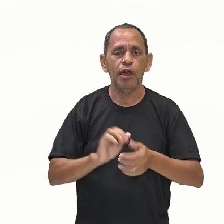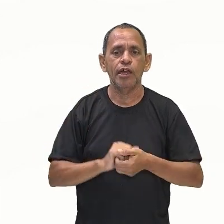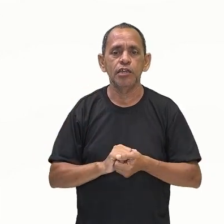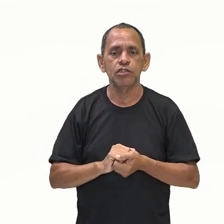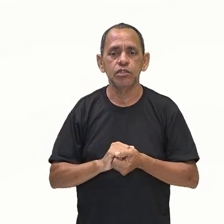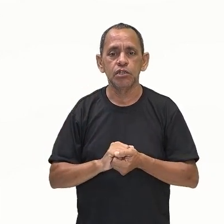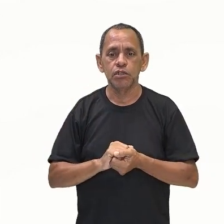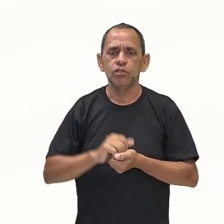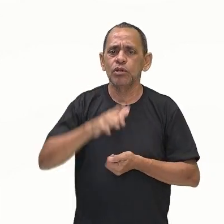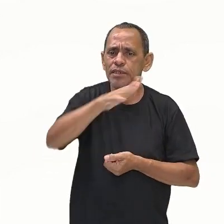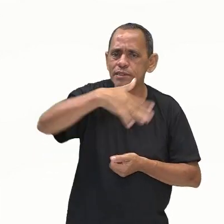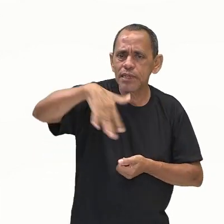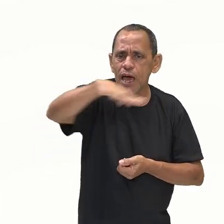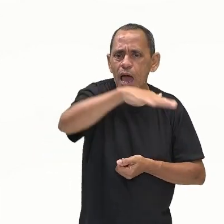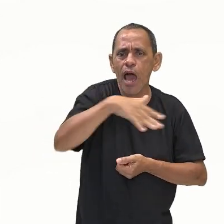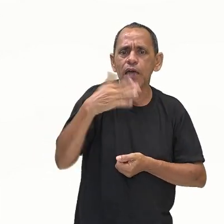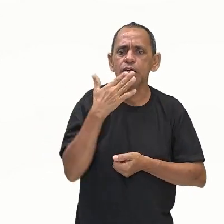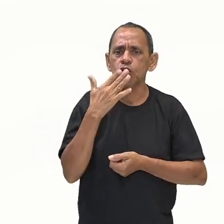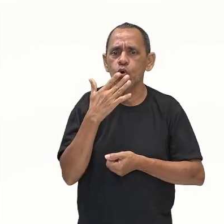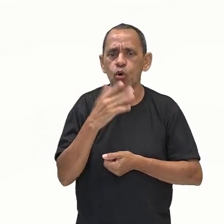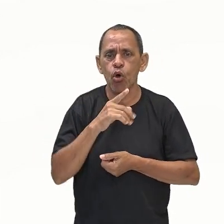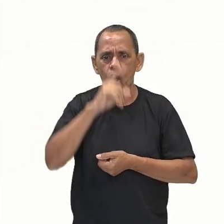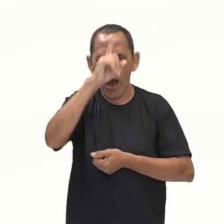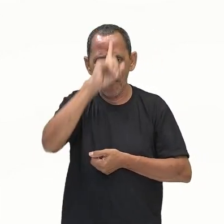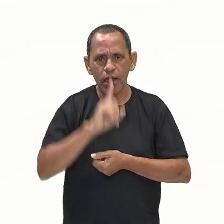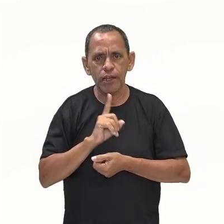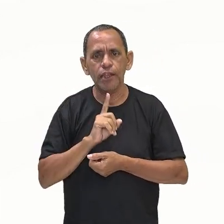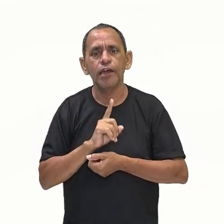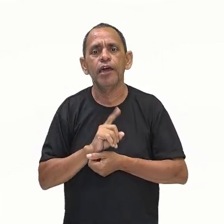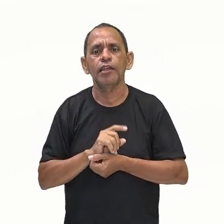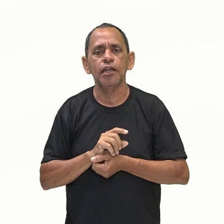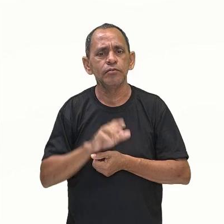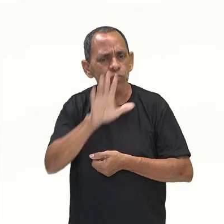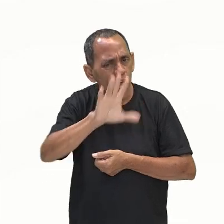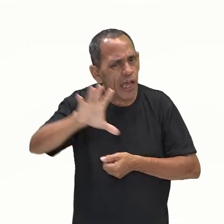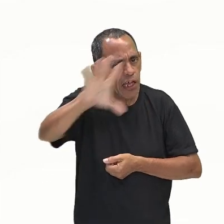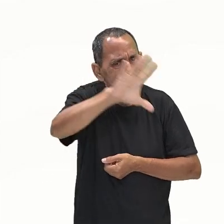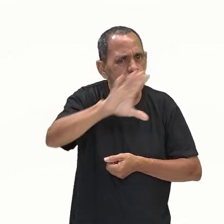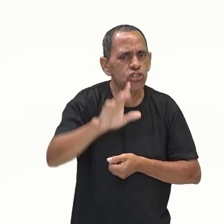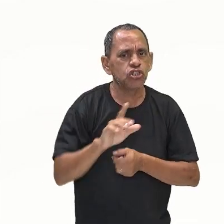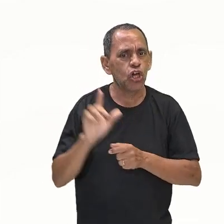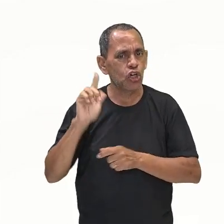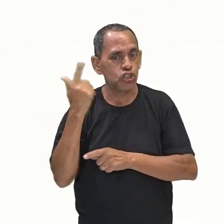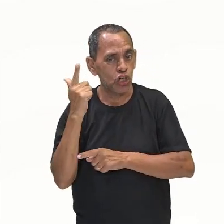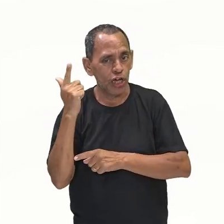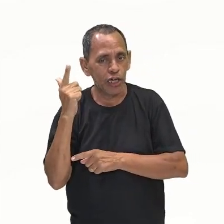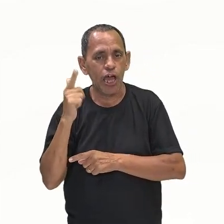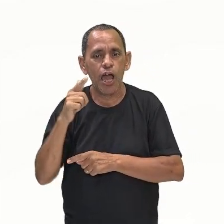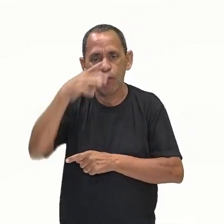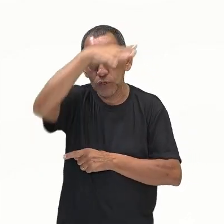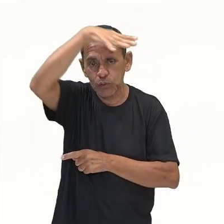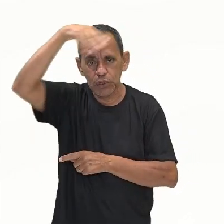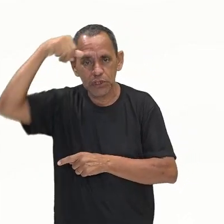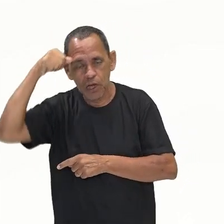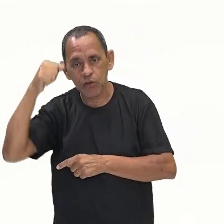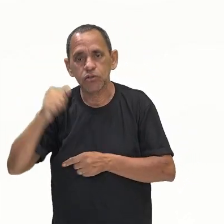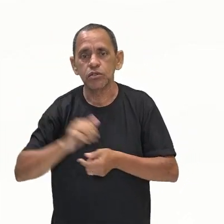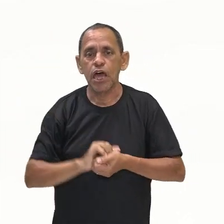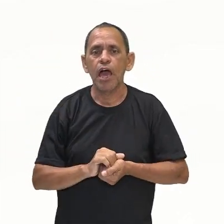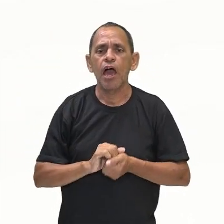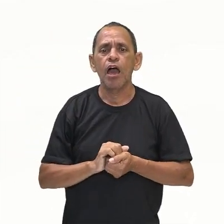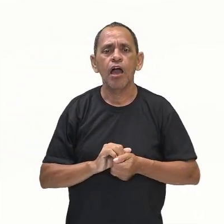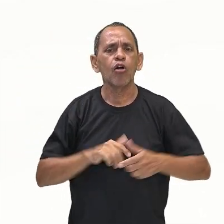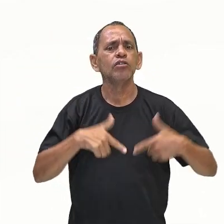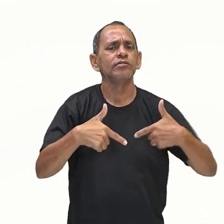vai compor a chamada região geográfica intermediária de Manaus. Ela vai funcionar porque dentre